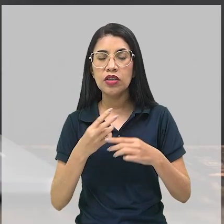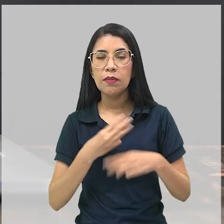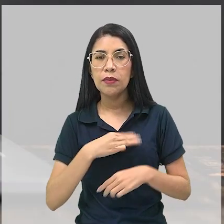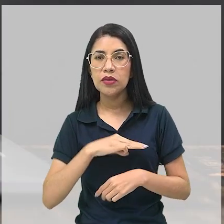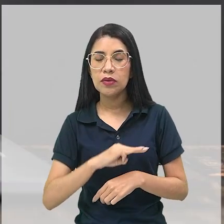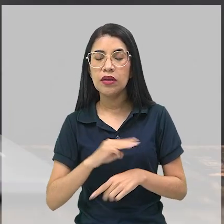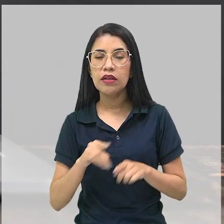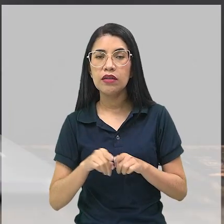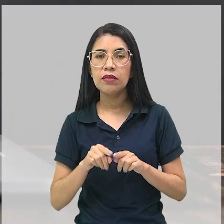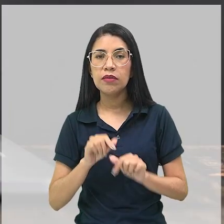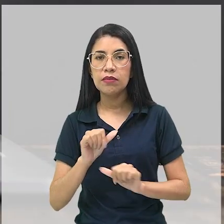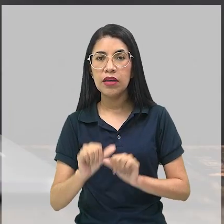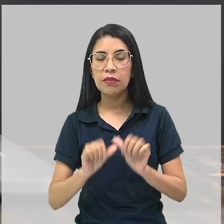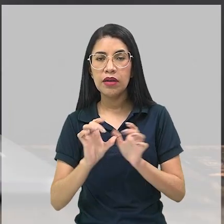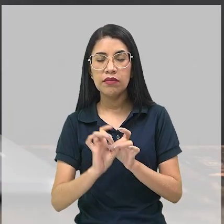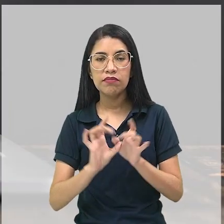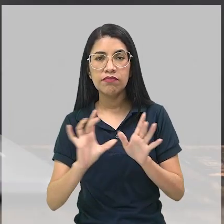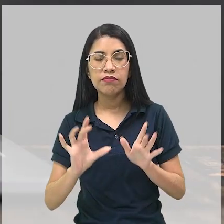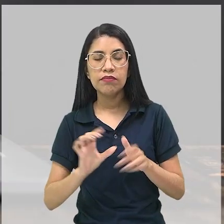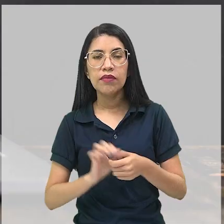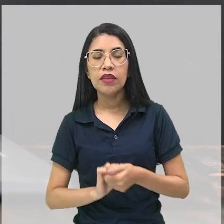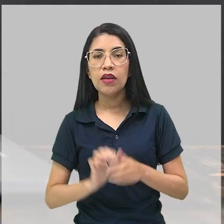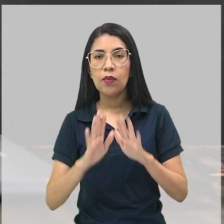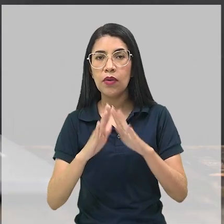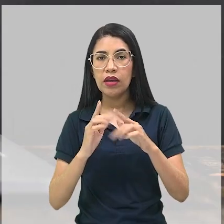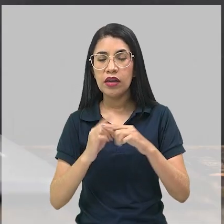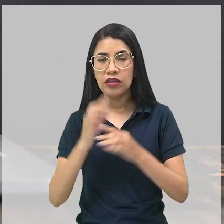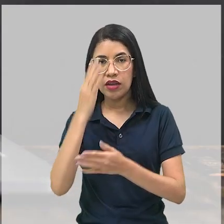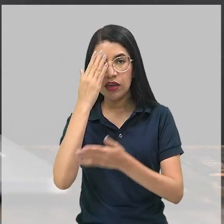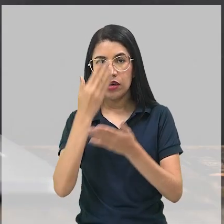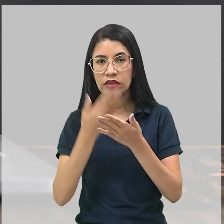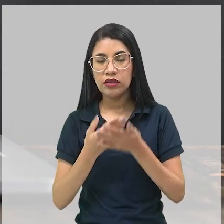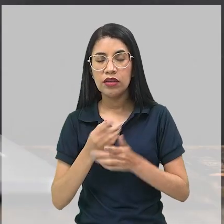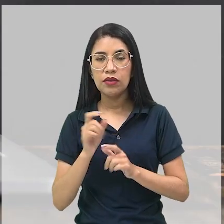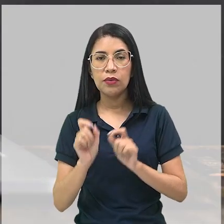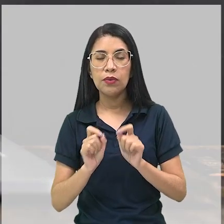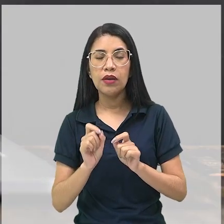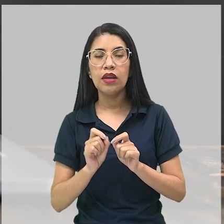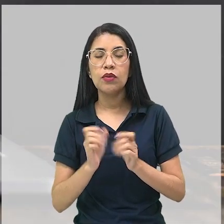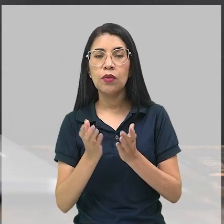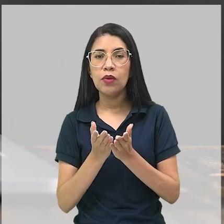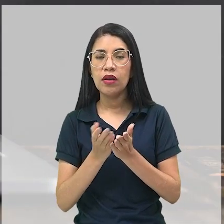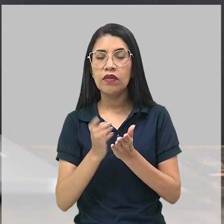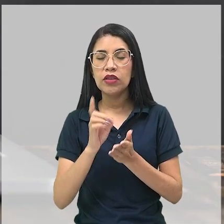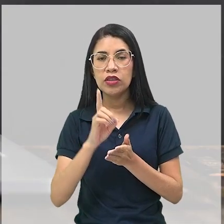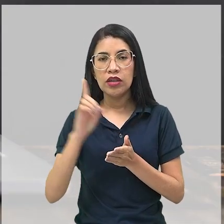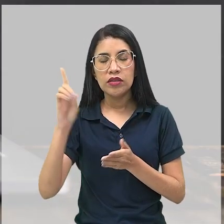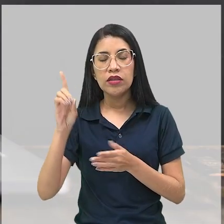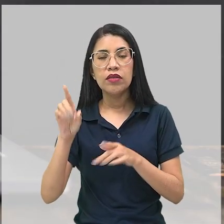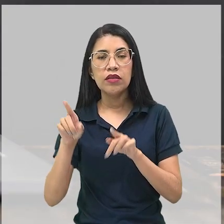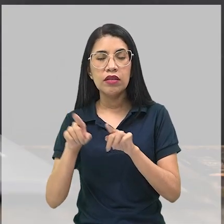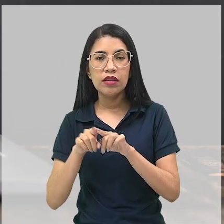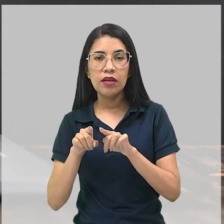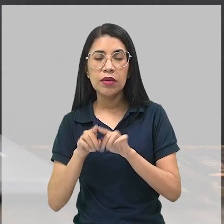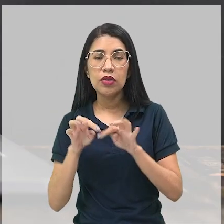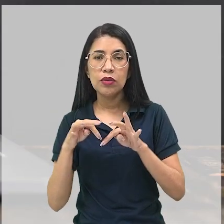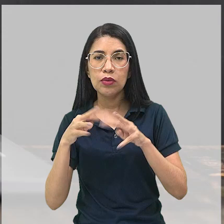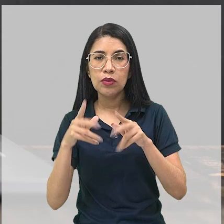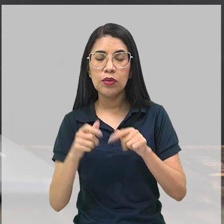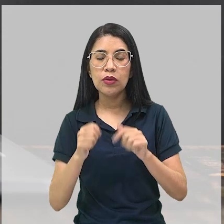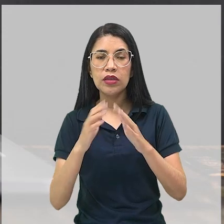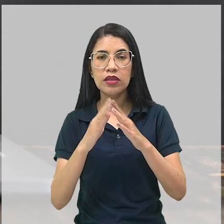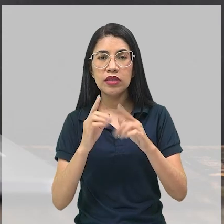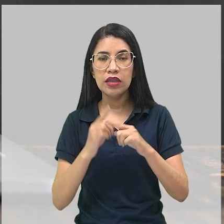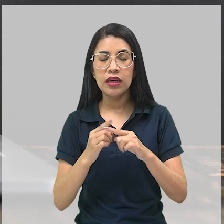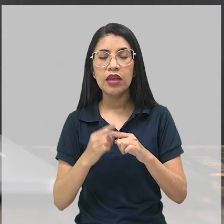libertadora, transformadora. A igreja que acredita no Evangelho de Cristo, e todas as igrejas em